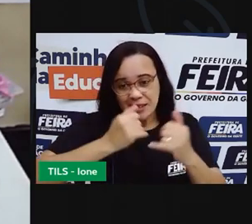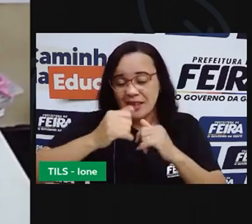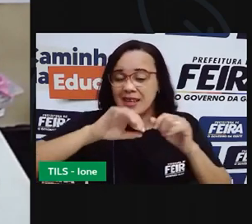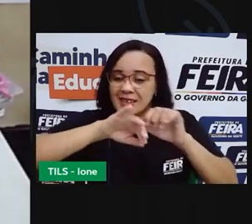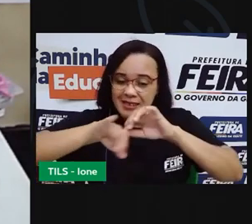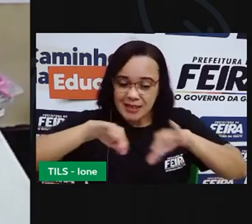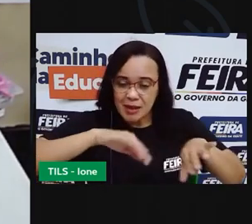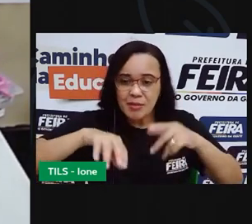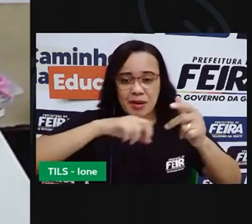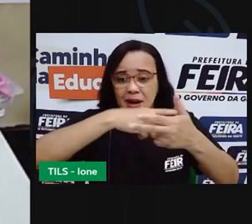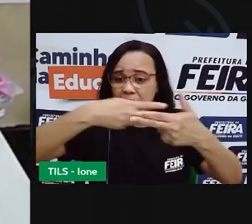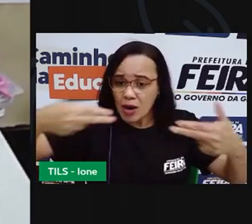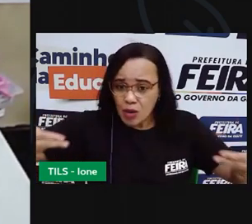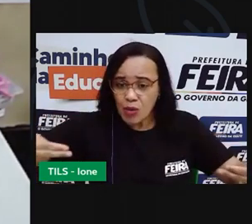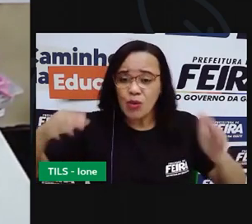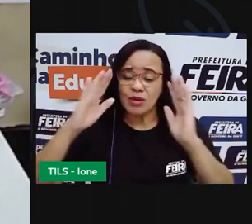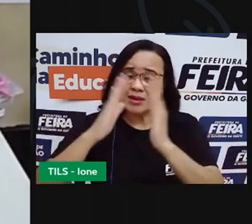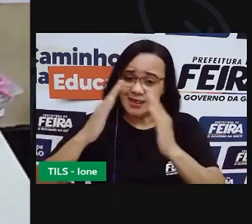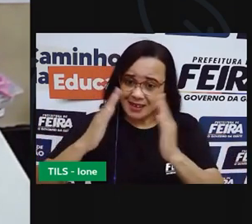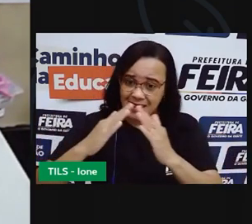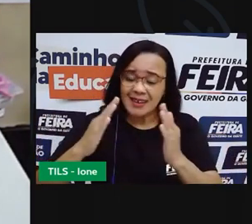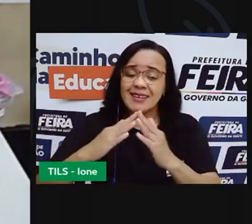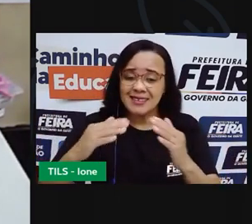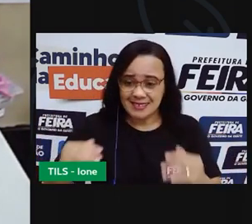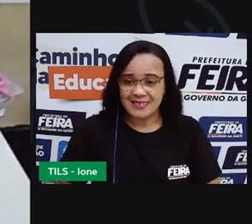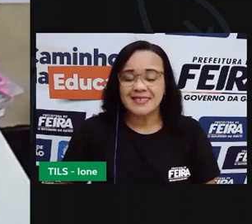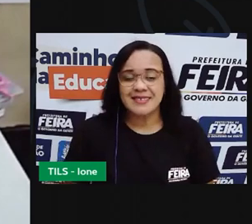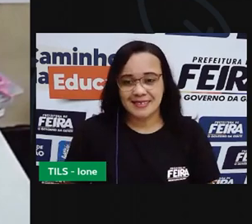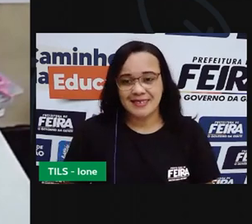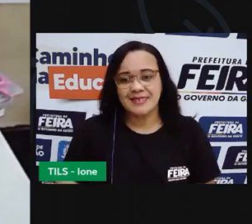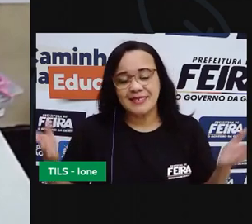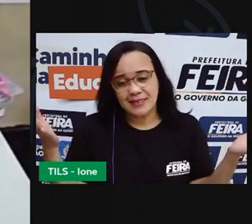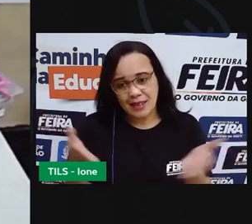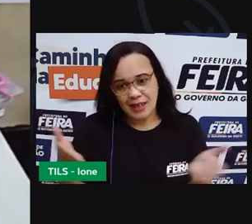objetos aí na sua casa. Agora a gente vai